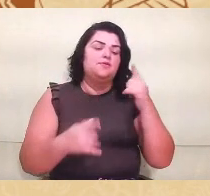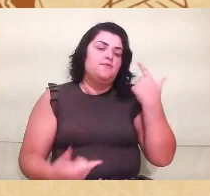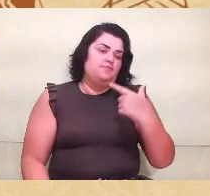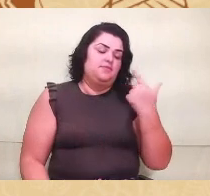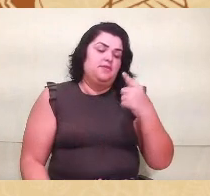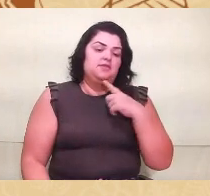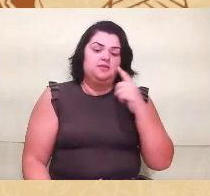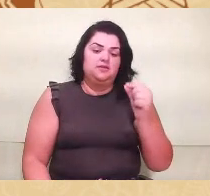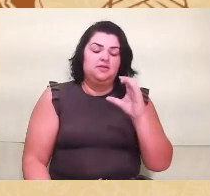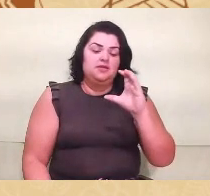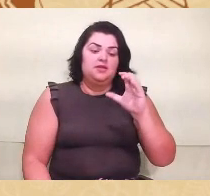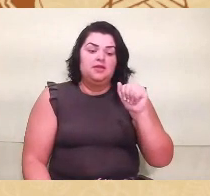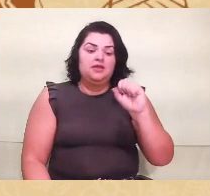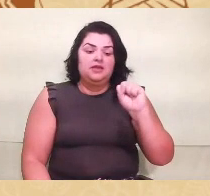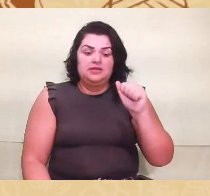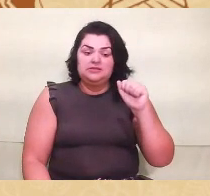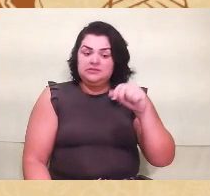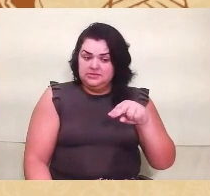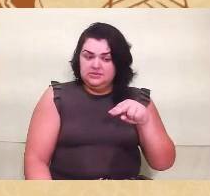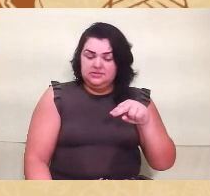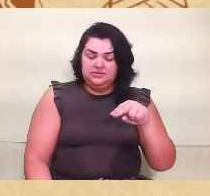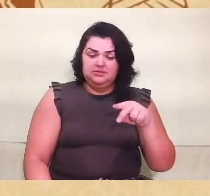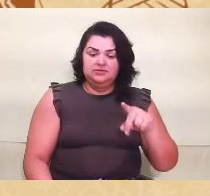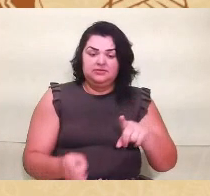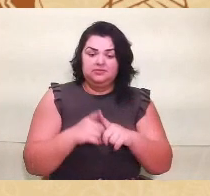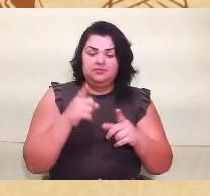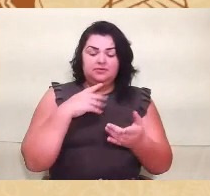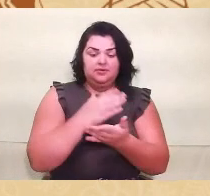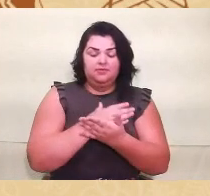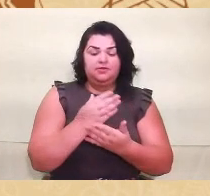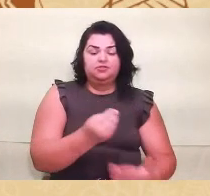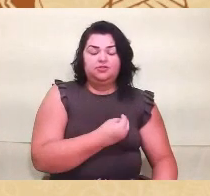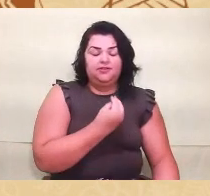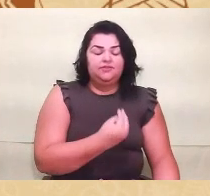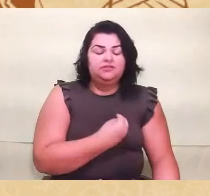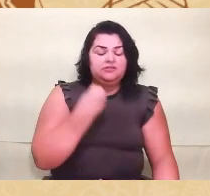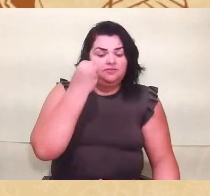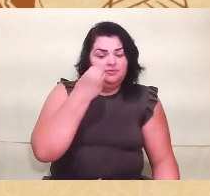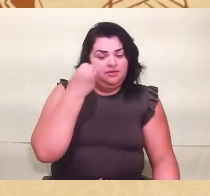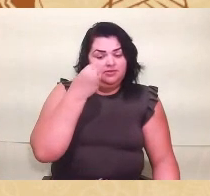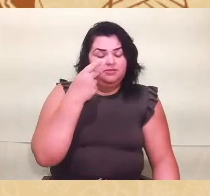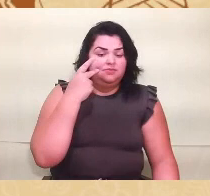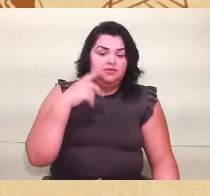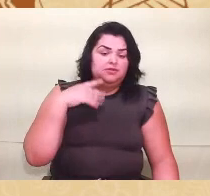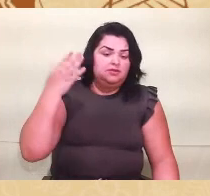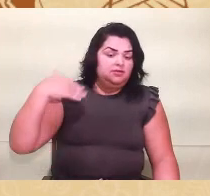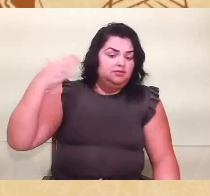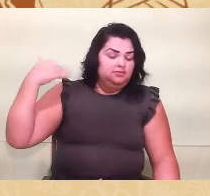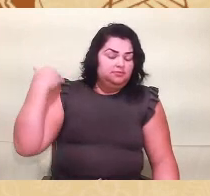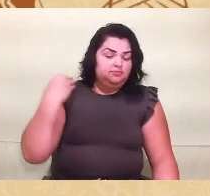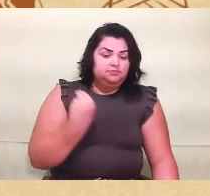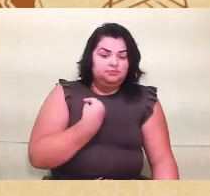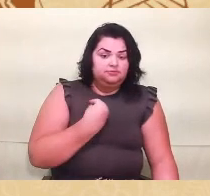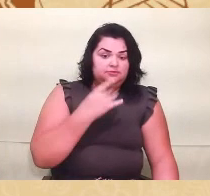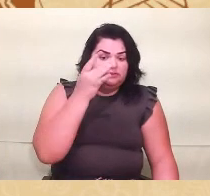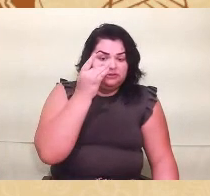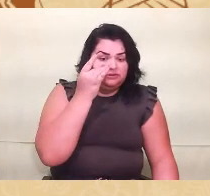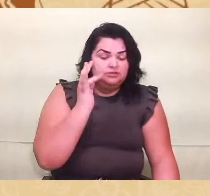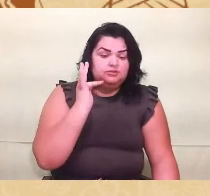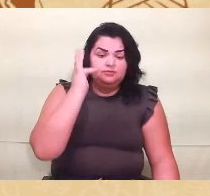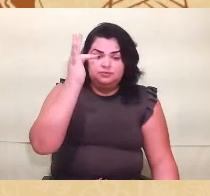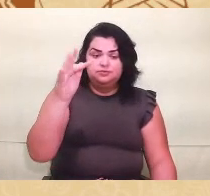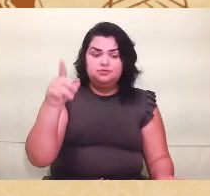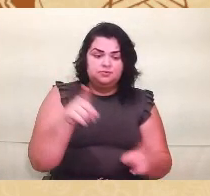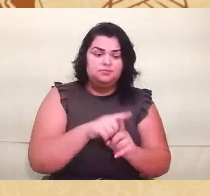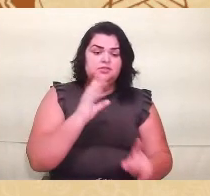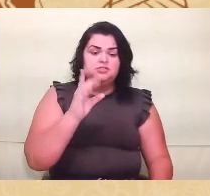é Kazangatu, a parte da minha vivência, experiência, passada, presente e futura que já existe